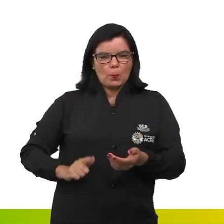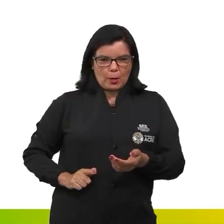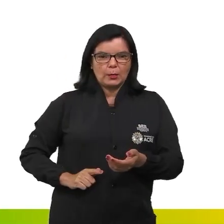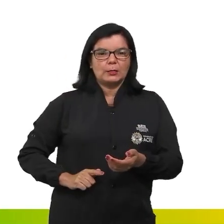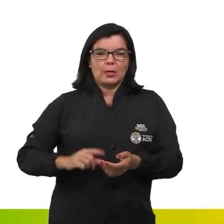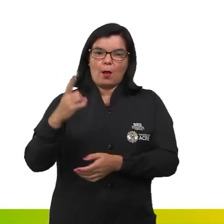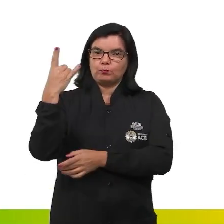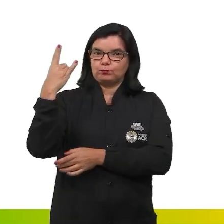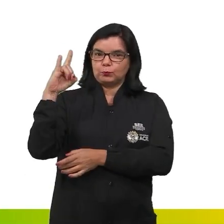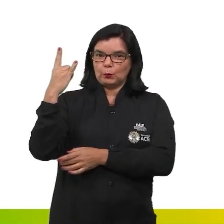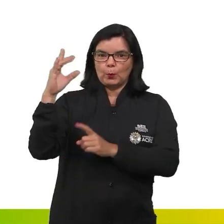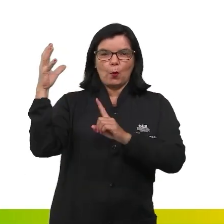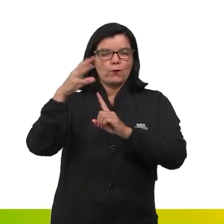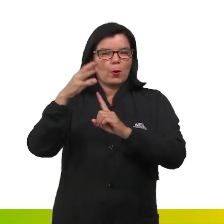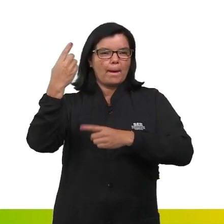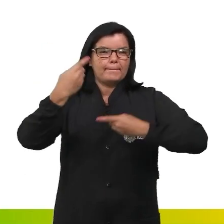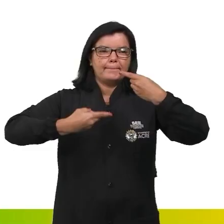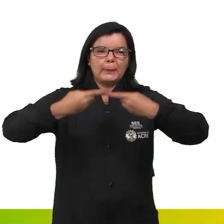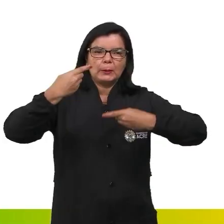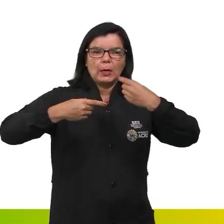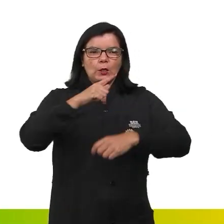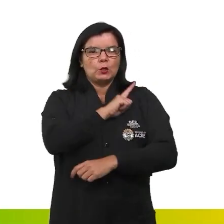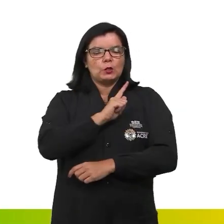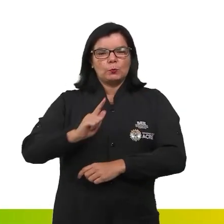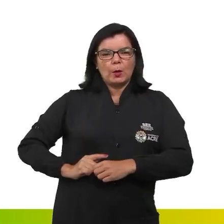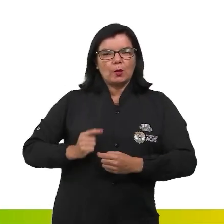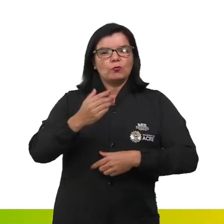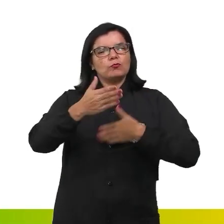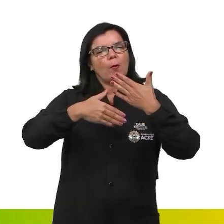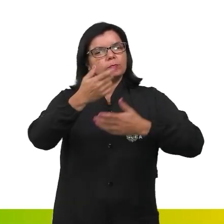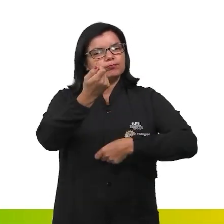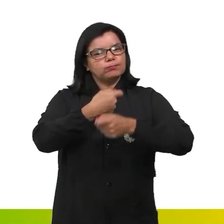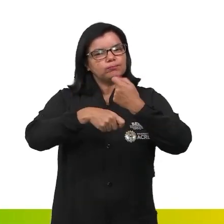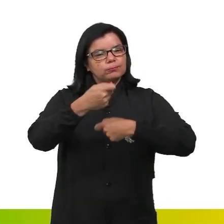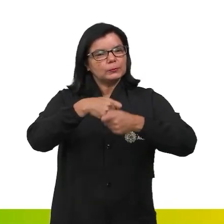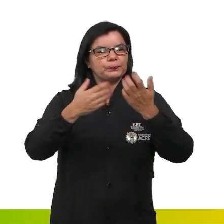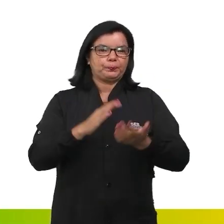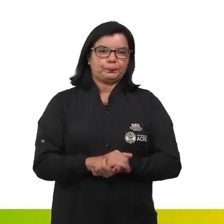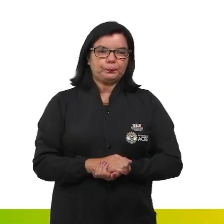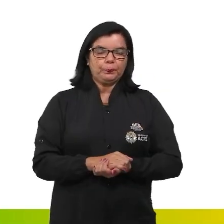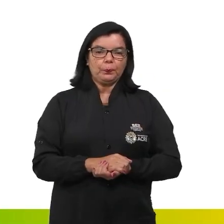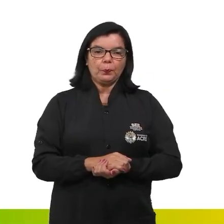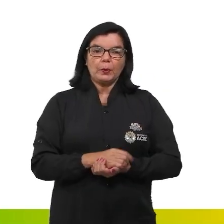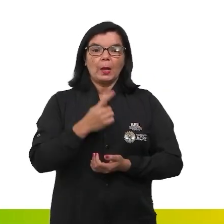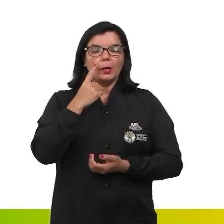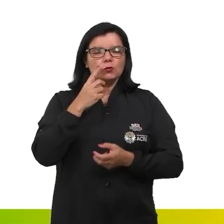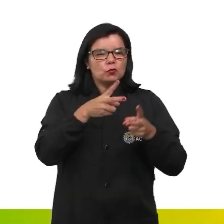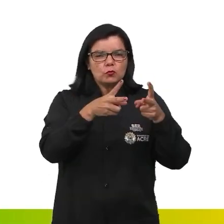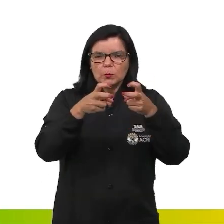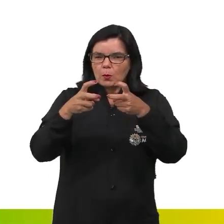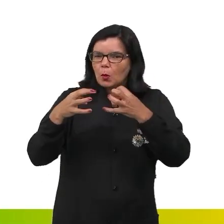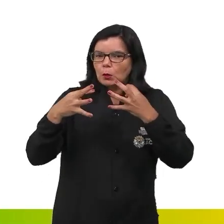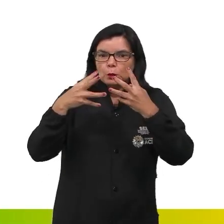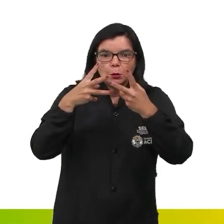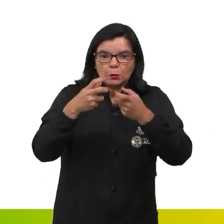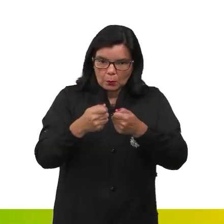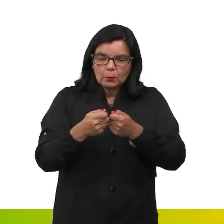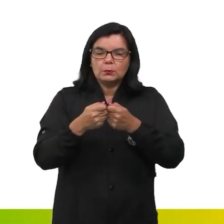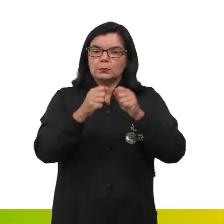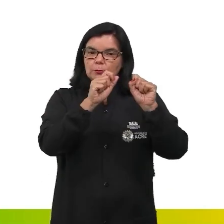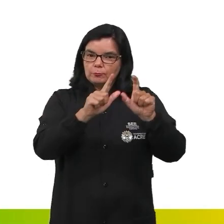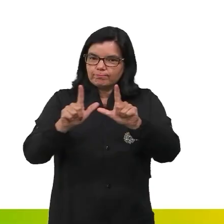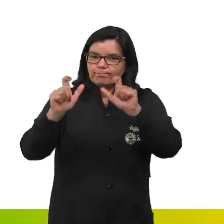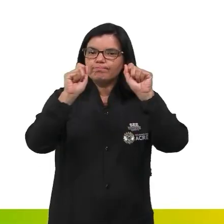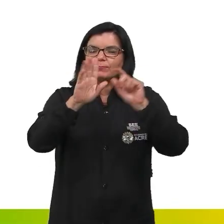República da Bolívia que influencia suas políticas governamentais e desenvolvimento econômico, né? A gente não explorou todos os pontos, galerinha, dentro do slide